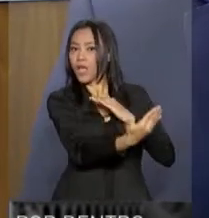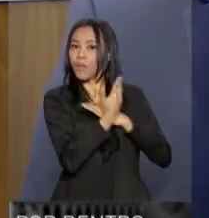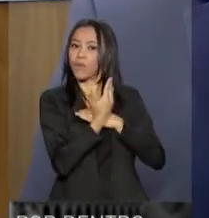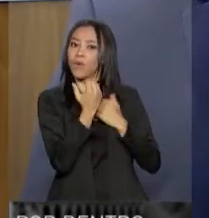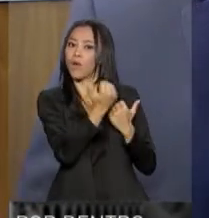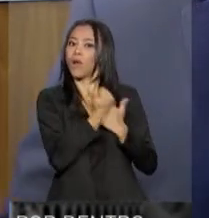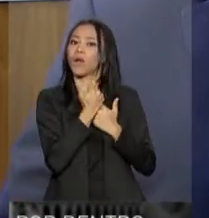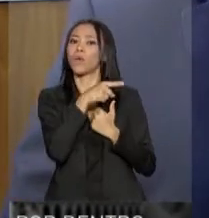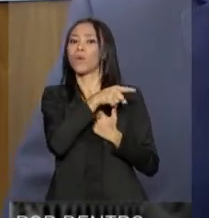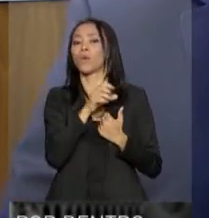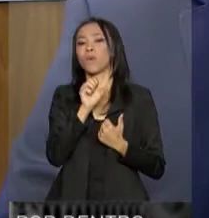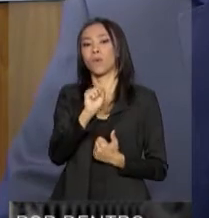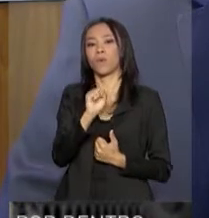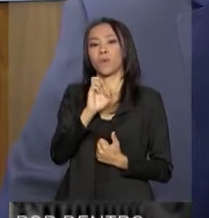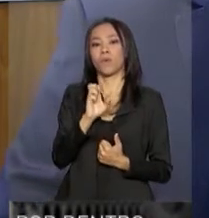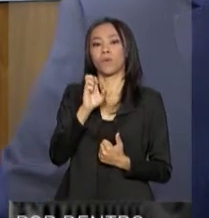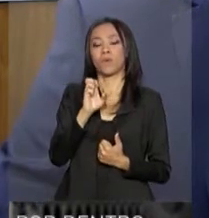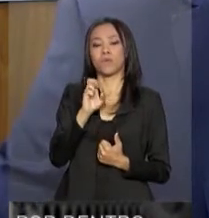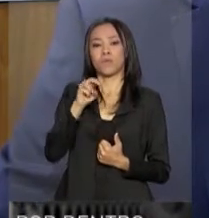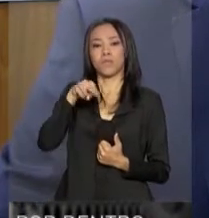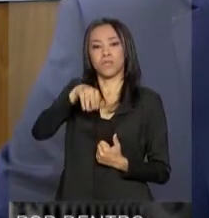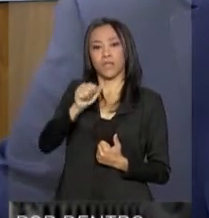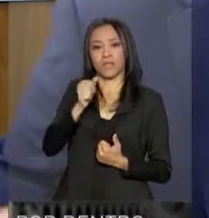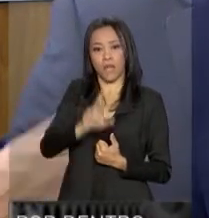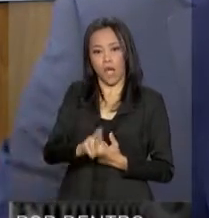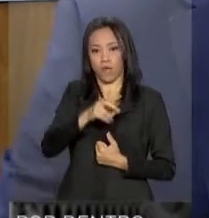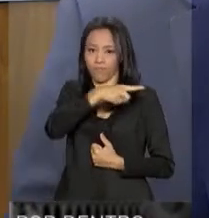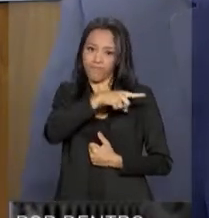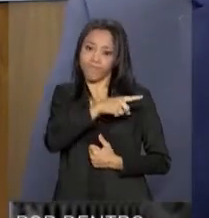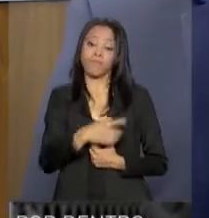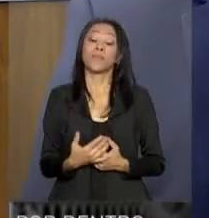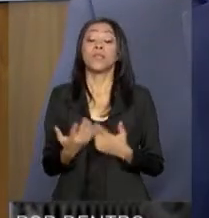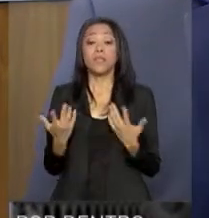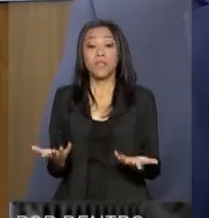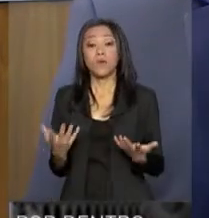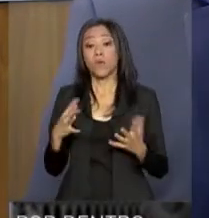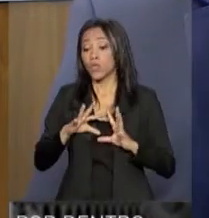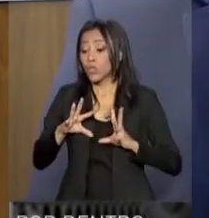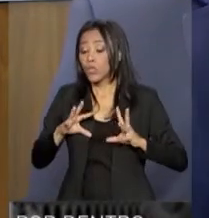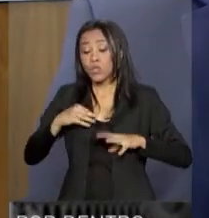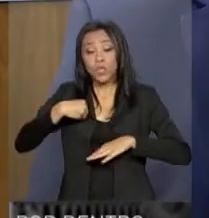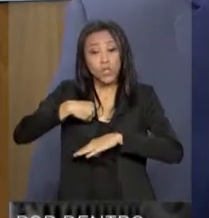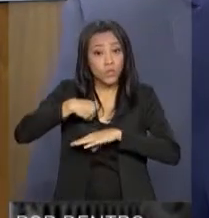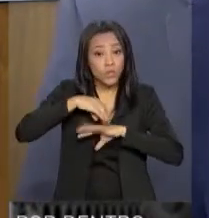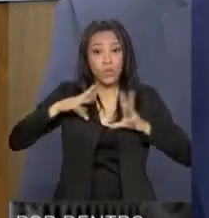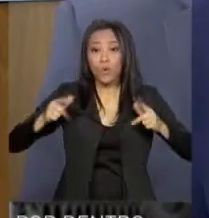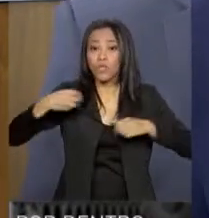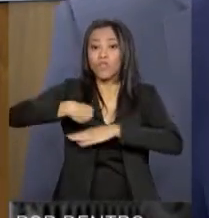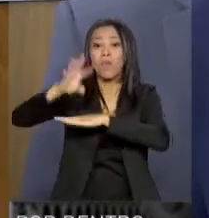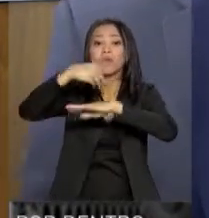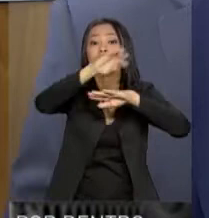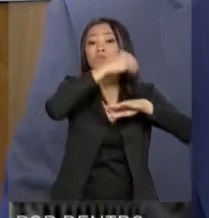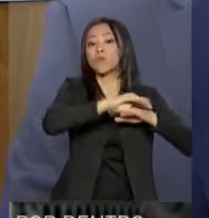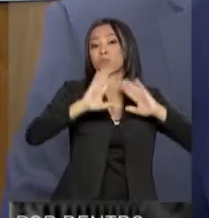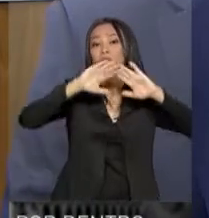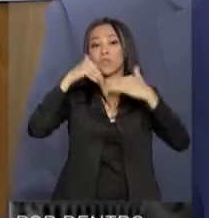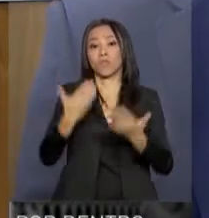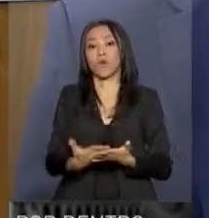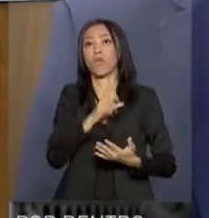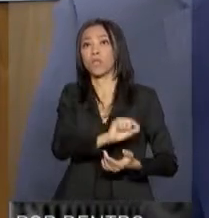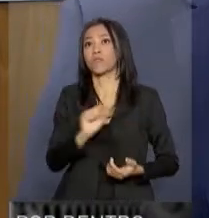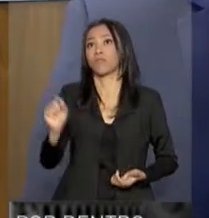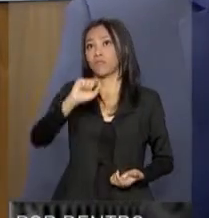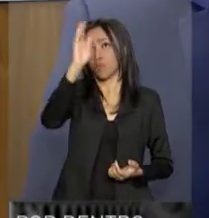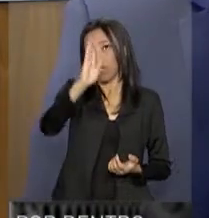parte digital a gente consegue através do ngove data passa as informações para todos as escolas do país e citou é mais fácil fazer com que esse material